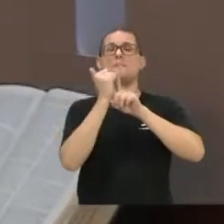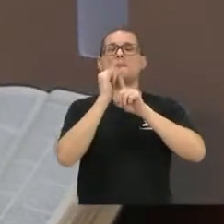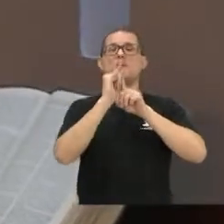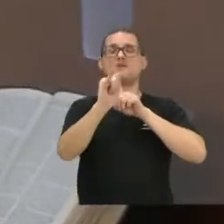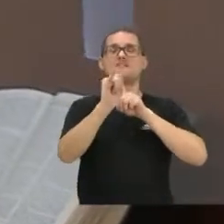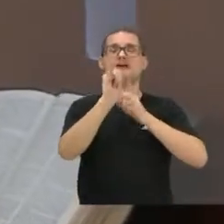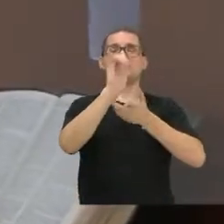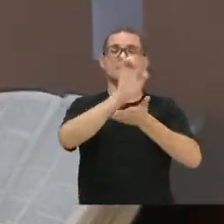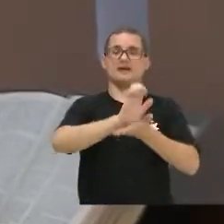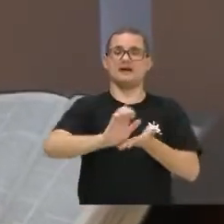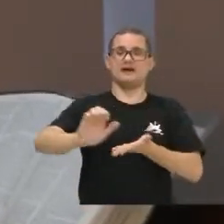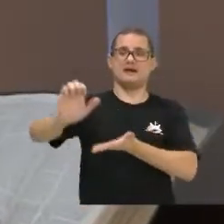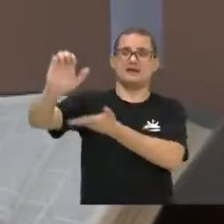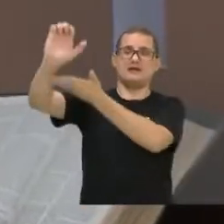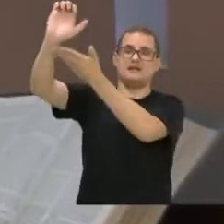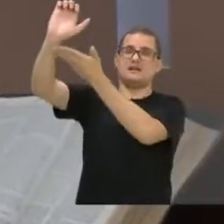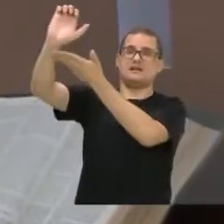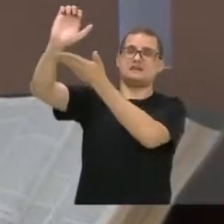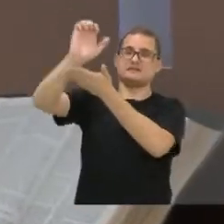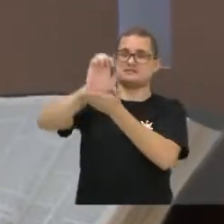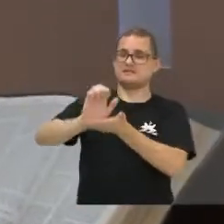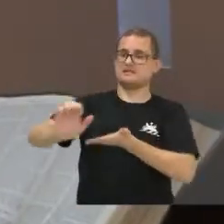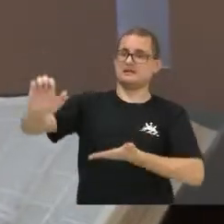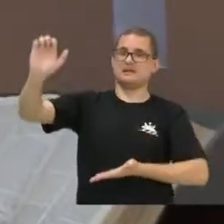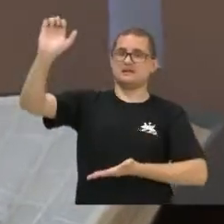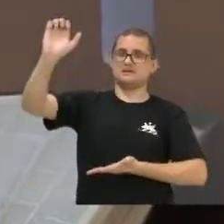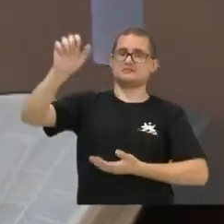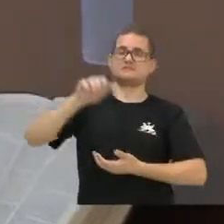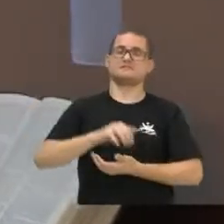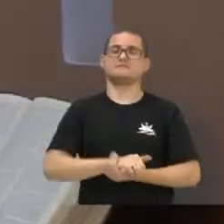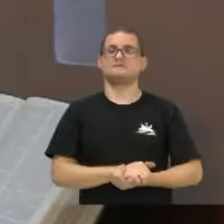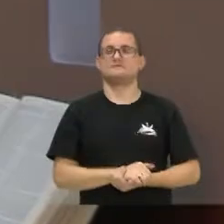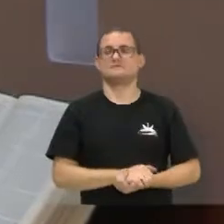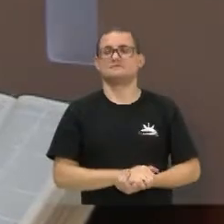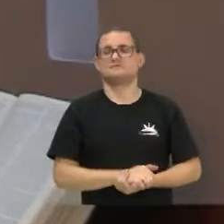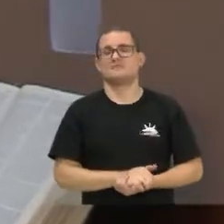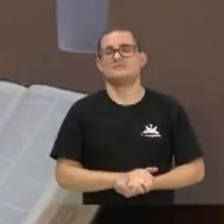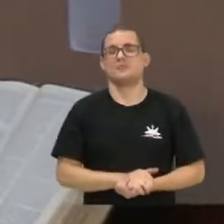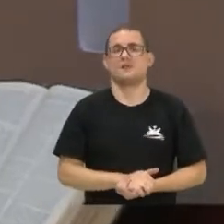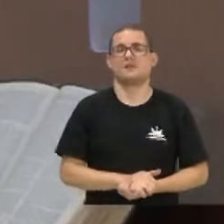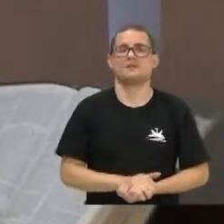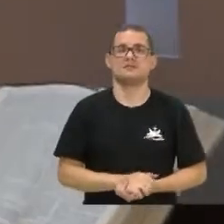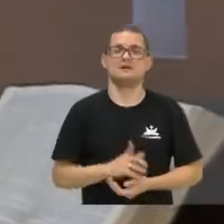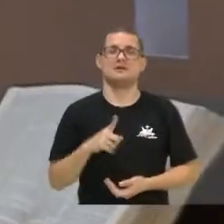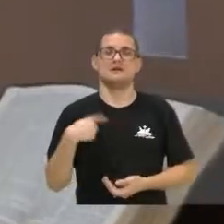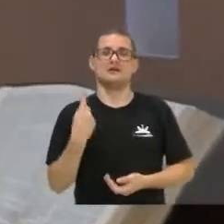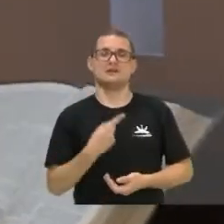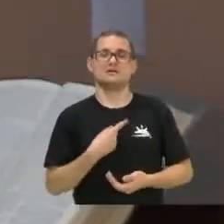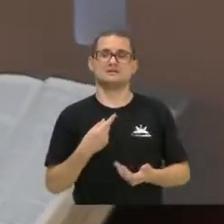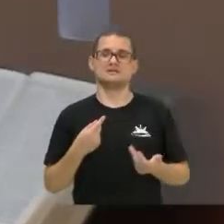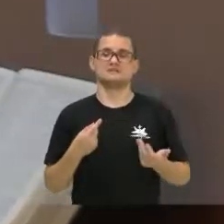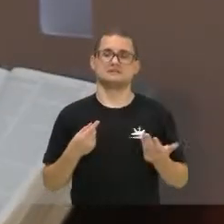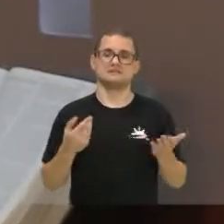ir lá pelo um tempo muito antigo da história de israel lá pelos anos